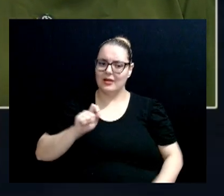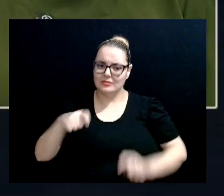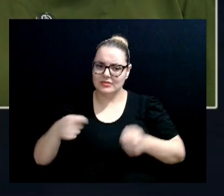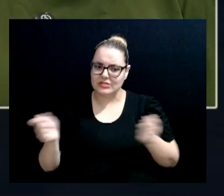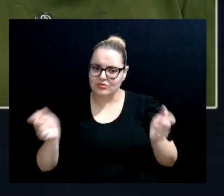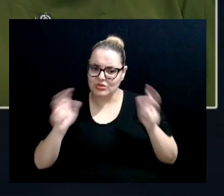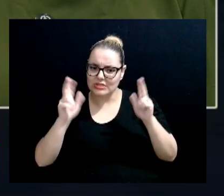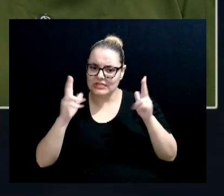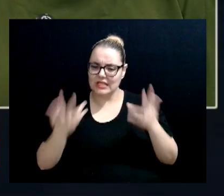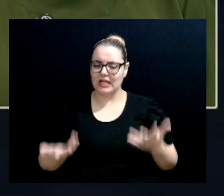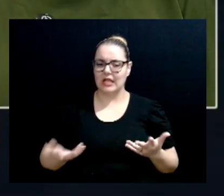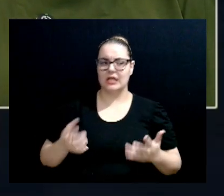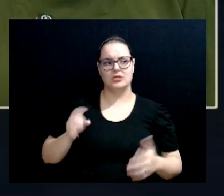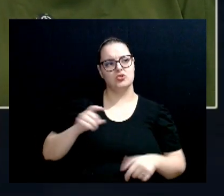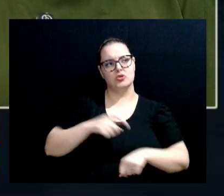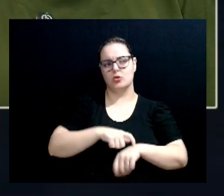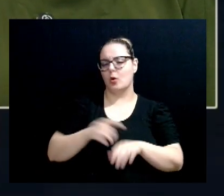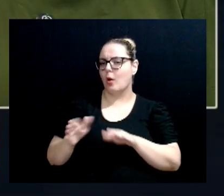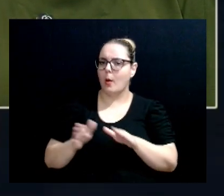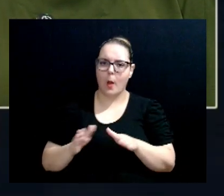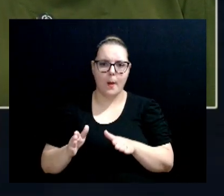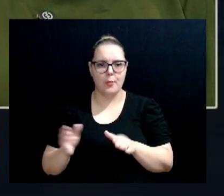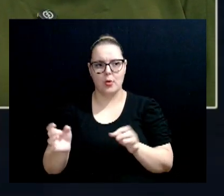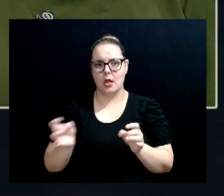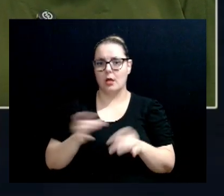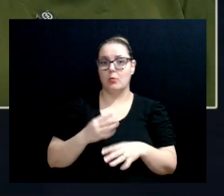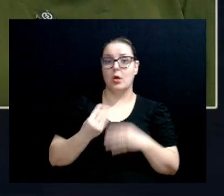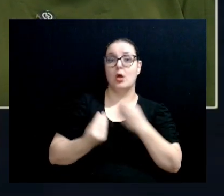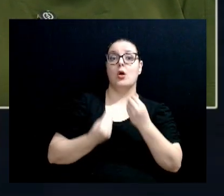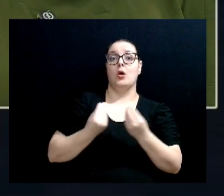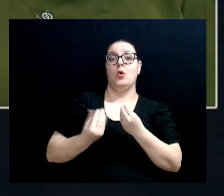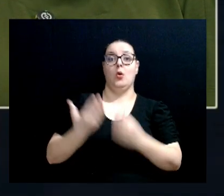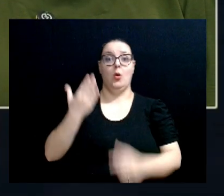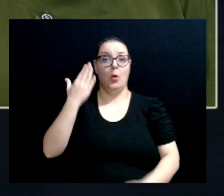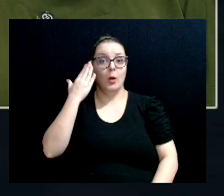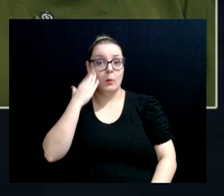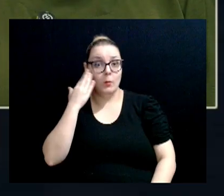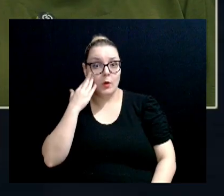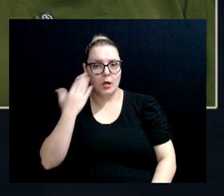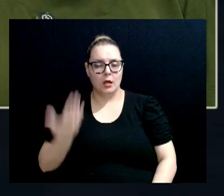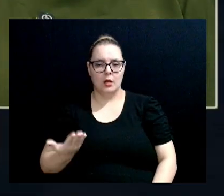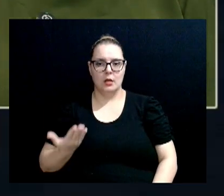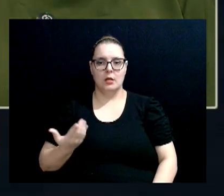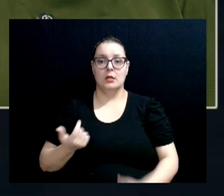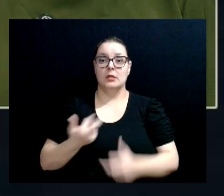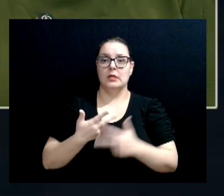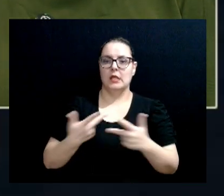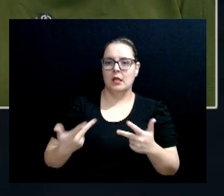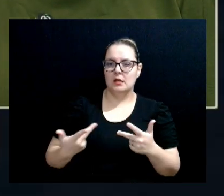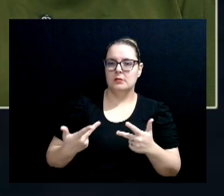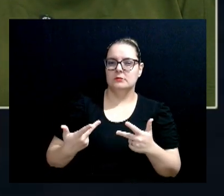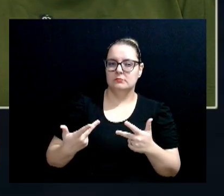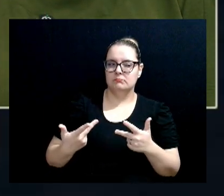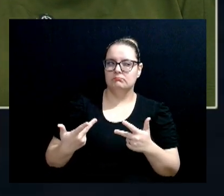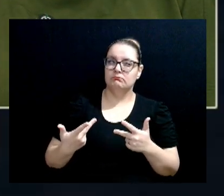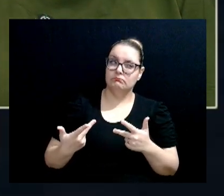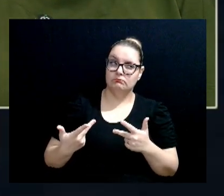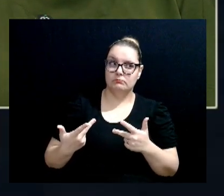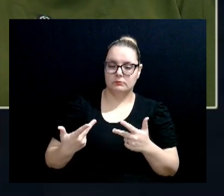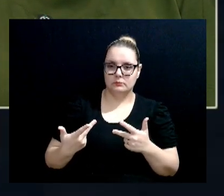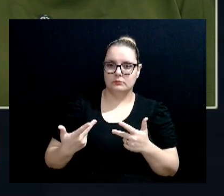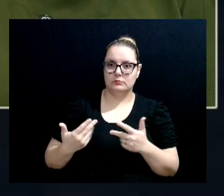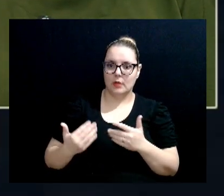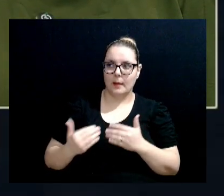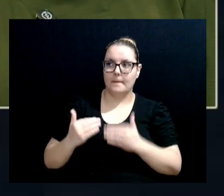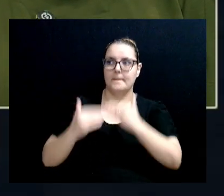um momento, vai passar? Como que a gente entende que as coisas estão passando dos limites